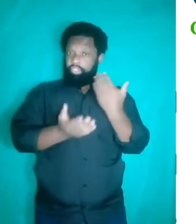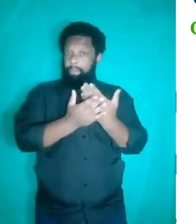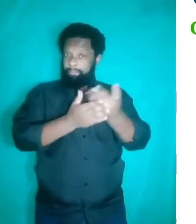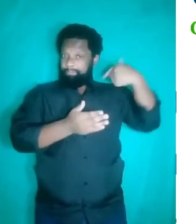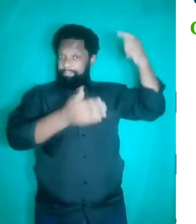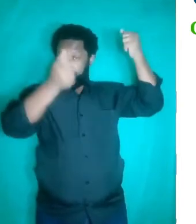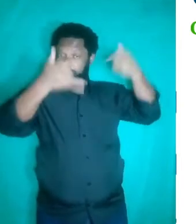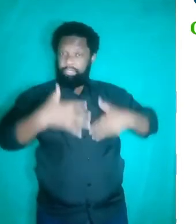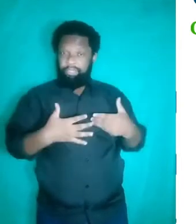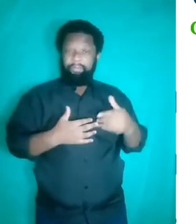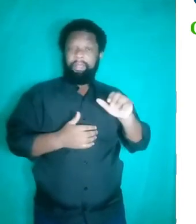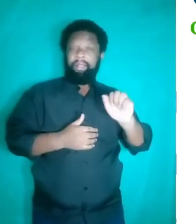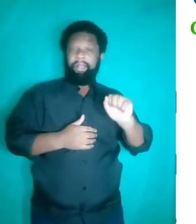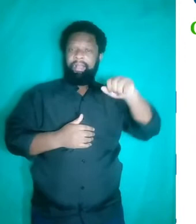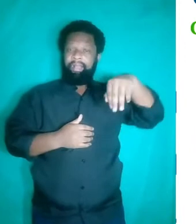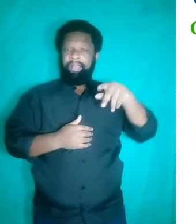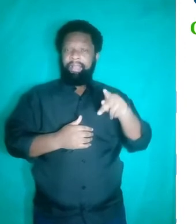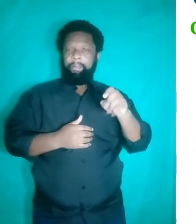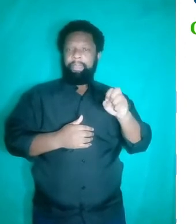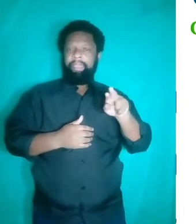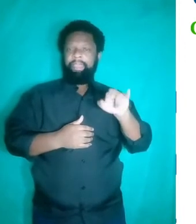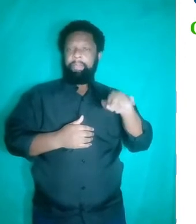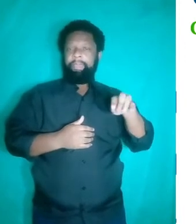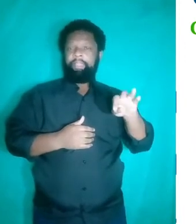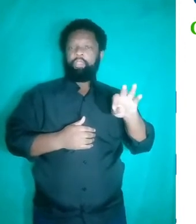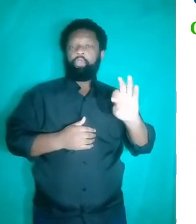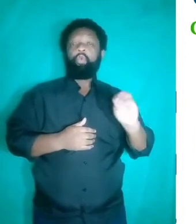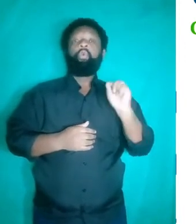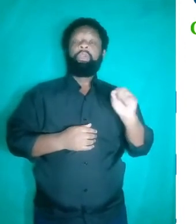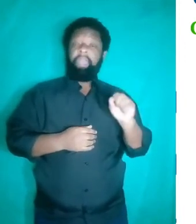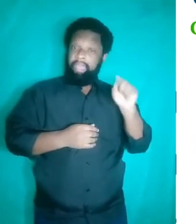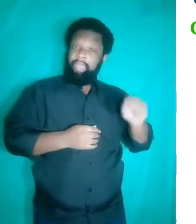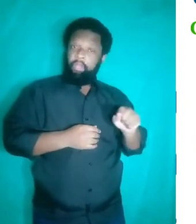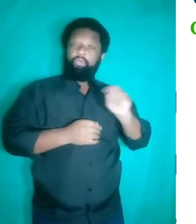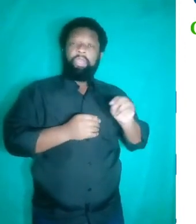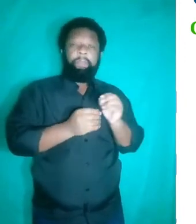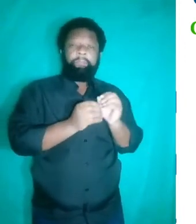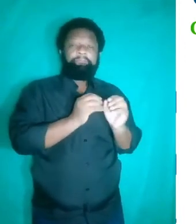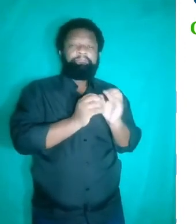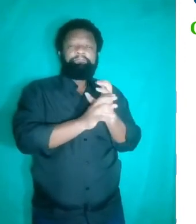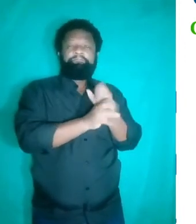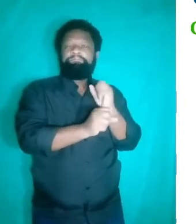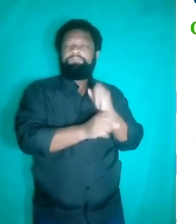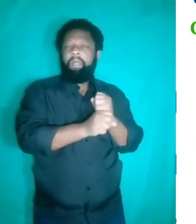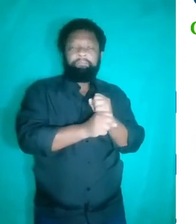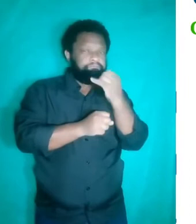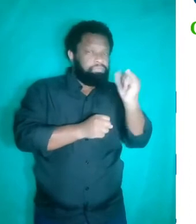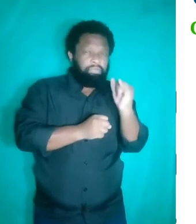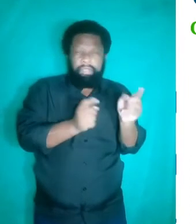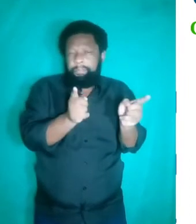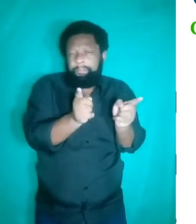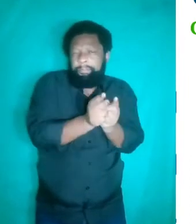é um objeto que vai medir corrente elétrica, qualquer uma. O galvanômetro, lembrando, ele mede